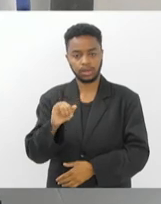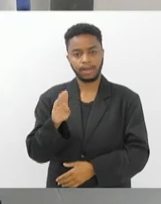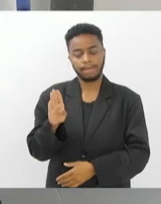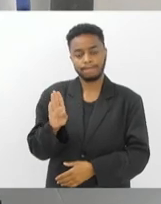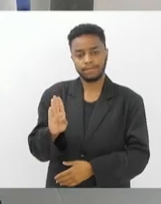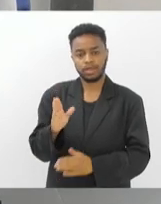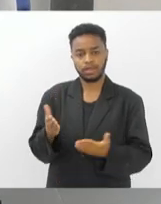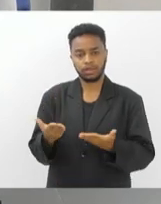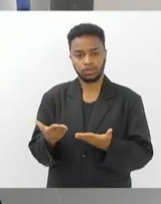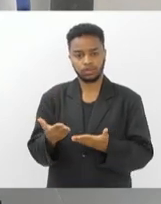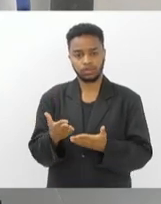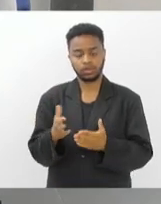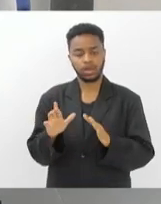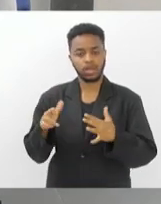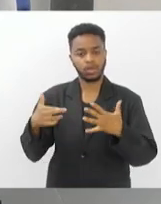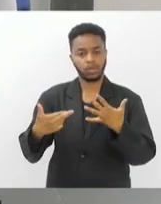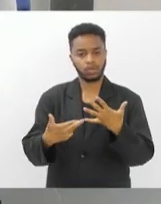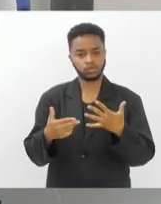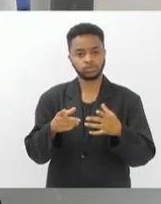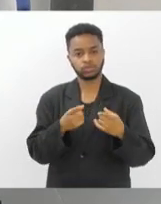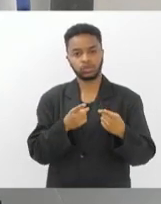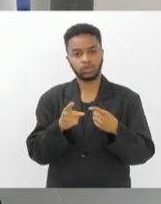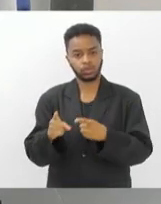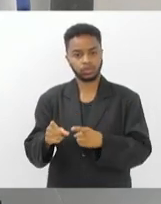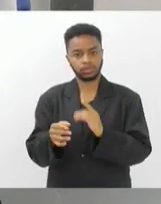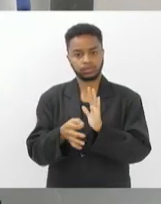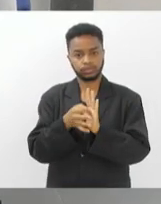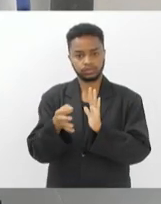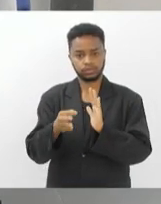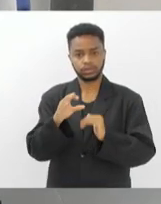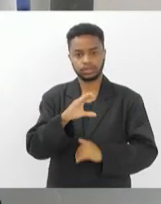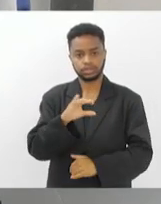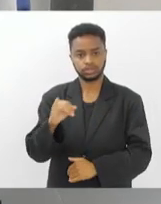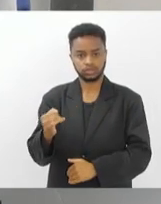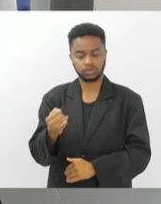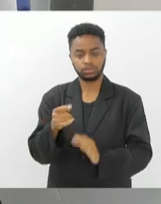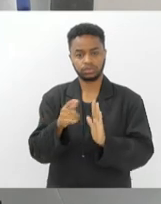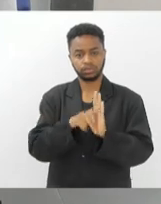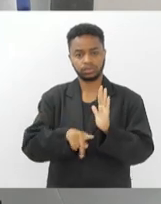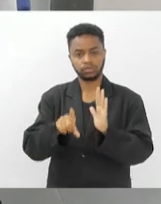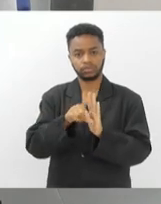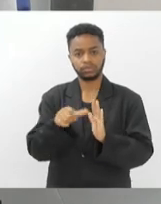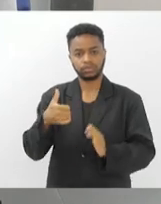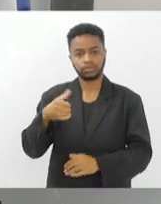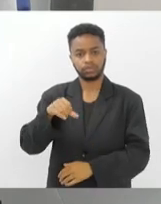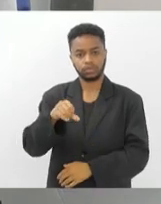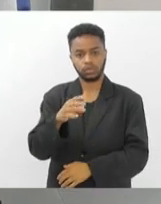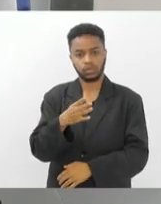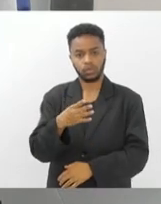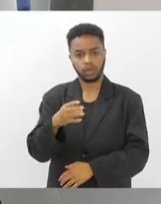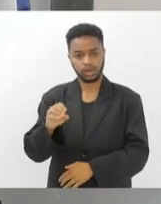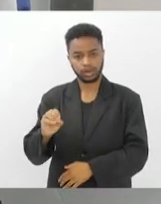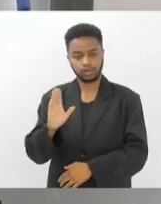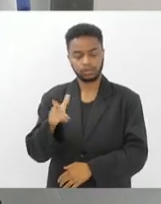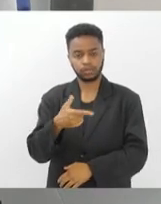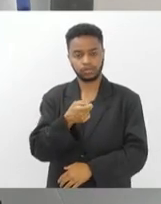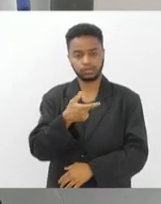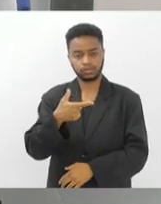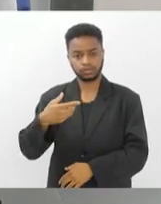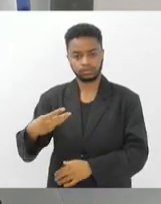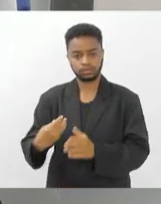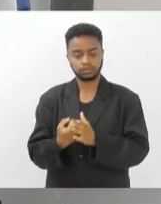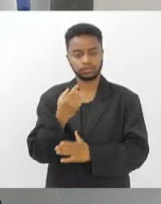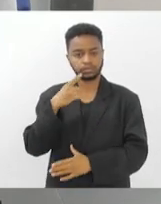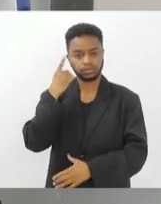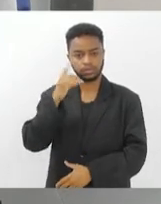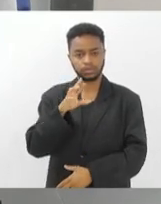recurso contra parecer da CCJ ao projeto de lei 1940 de 2023, de autoria do deputado